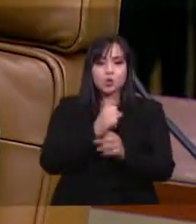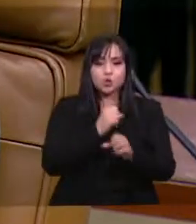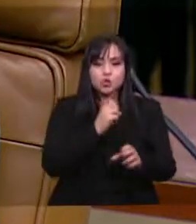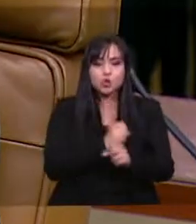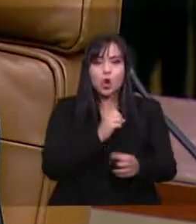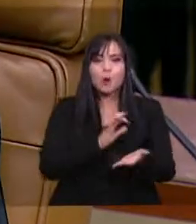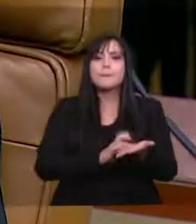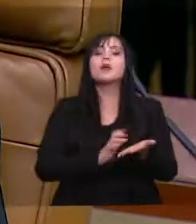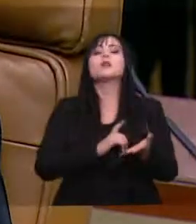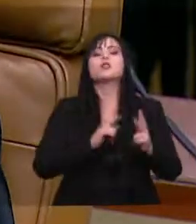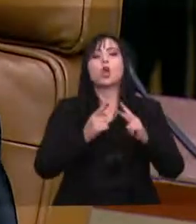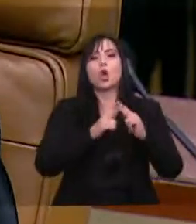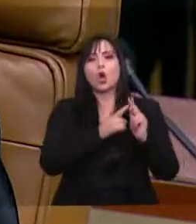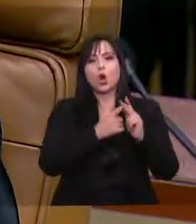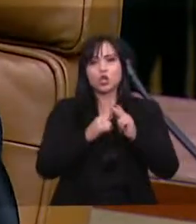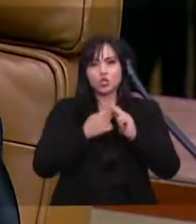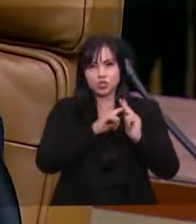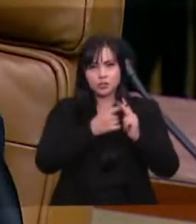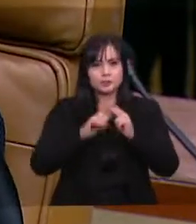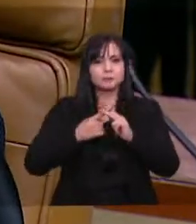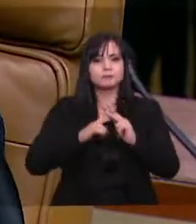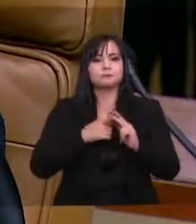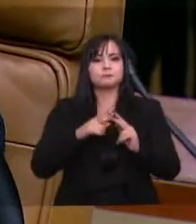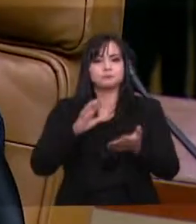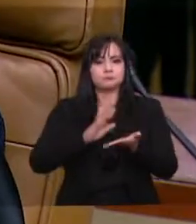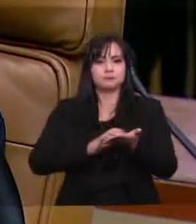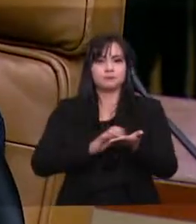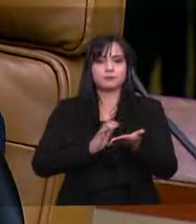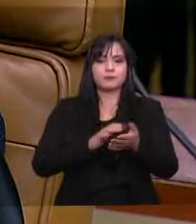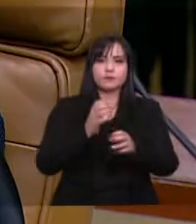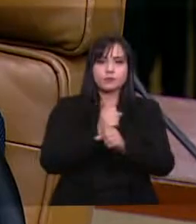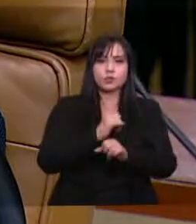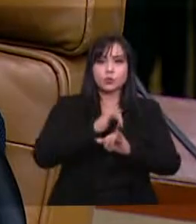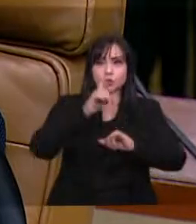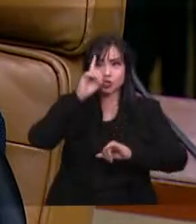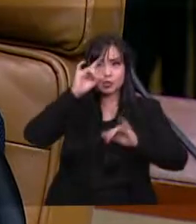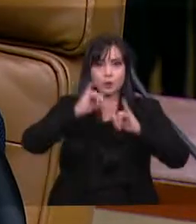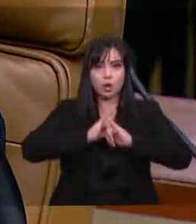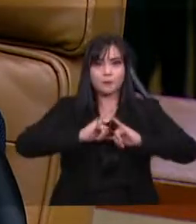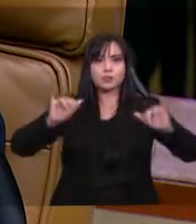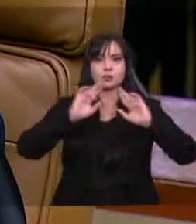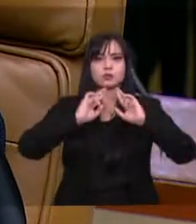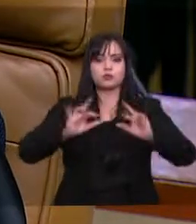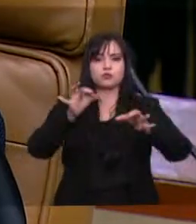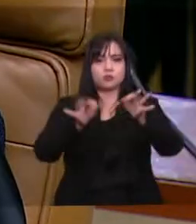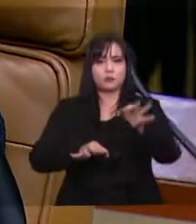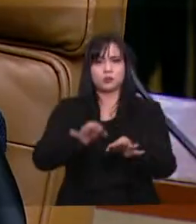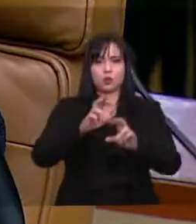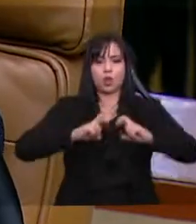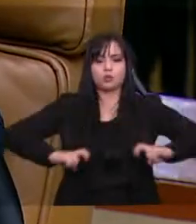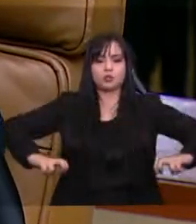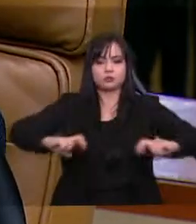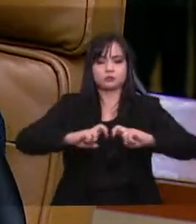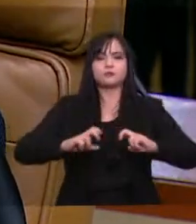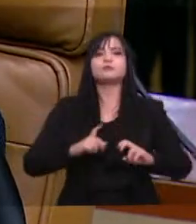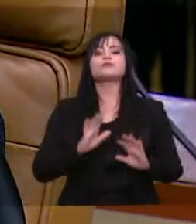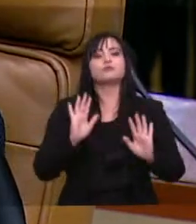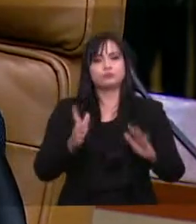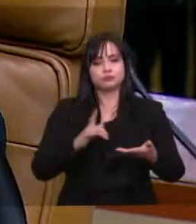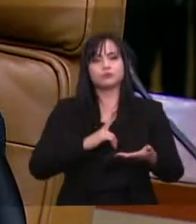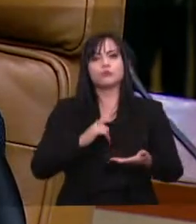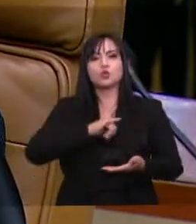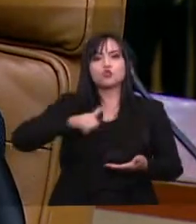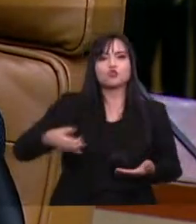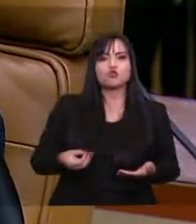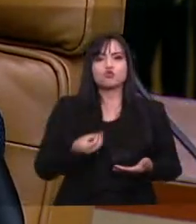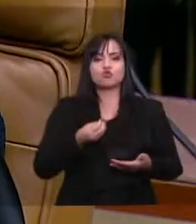deverá ser corrigida monetariamente a contar do Dia da Proclamação do resultado do julgamento do colegiado incidindo